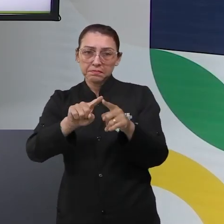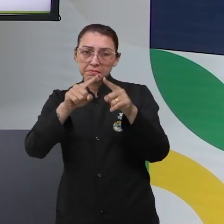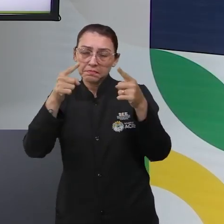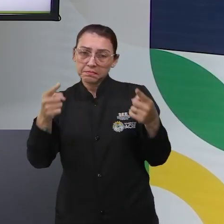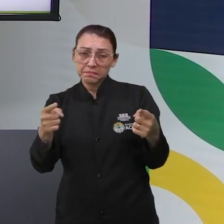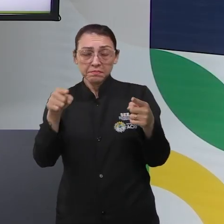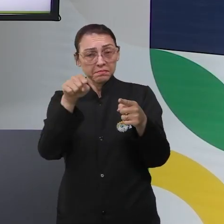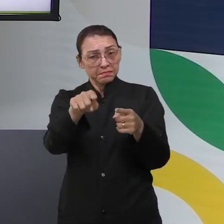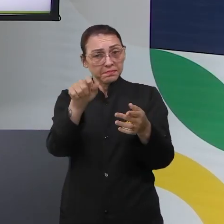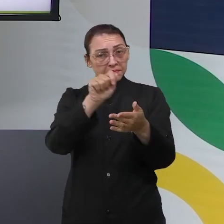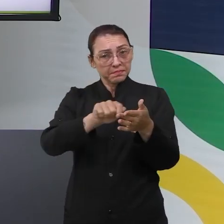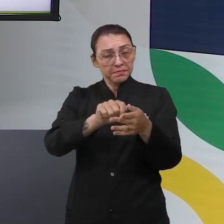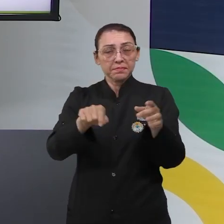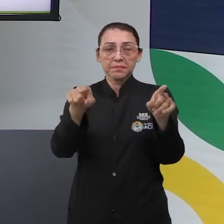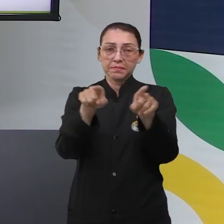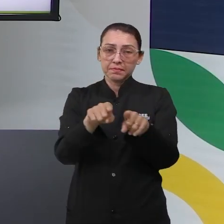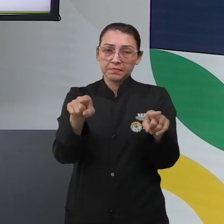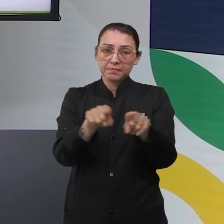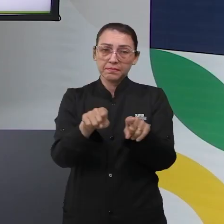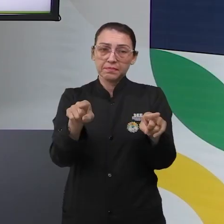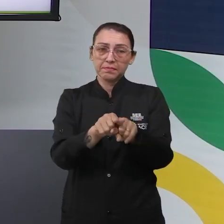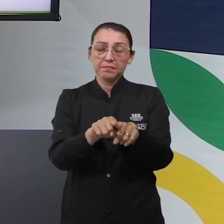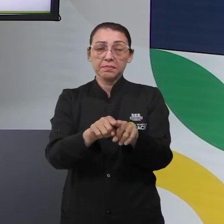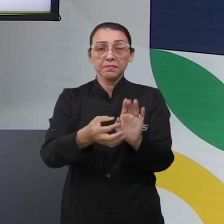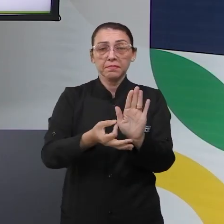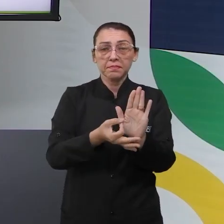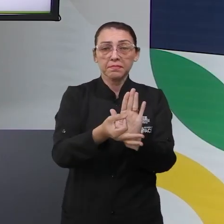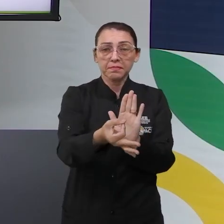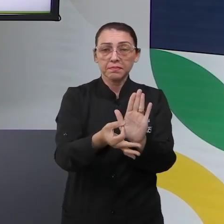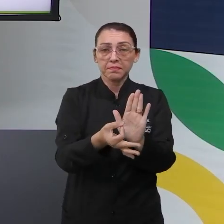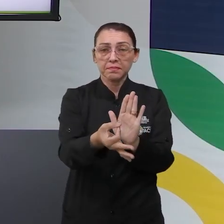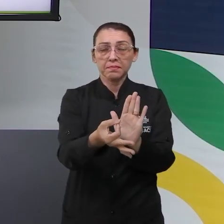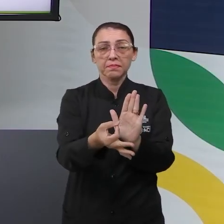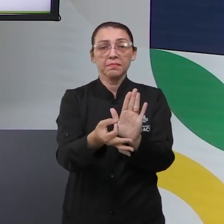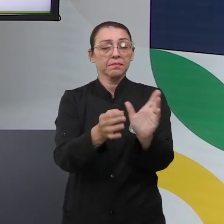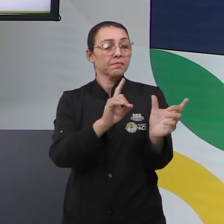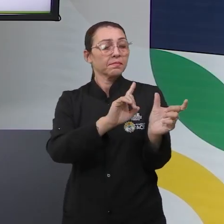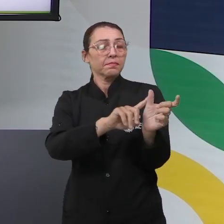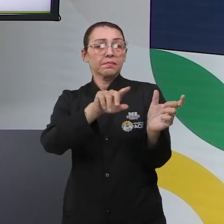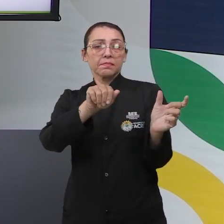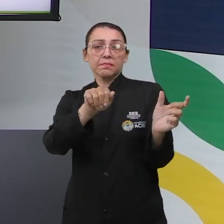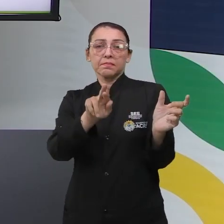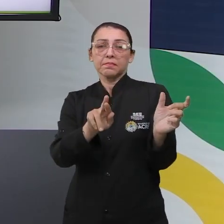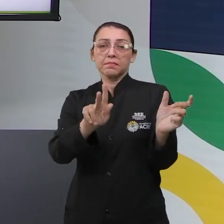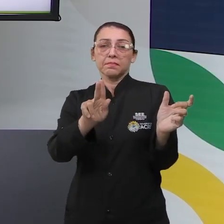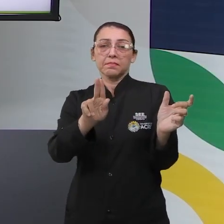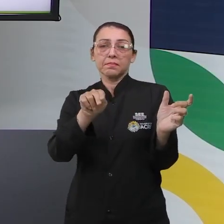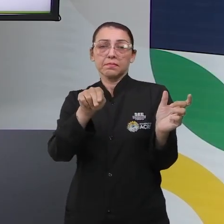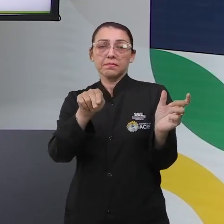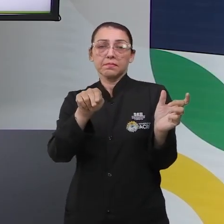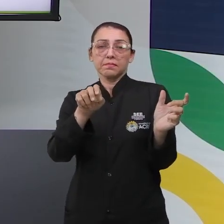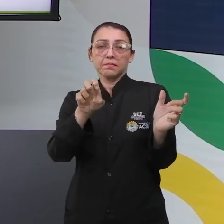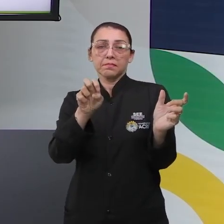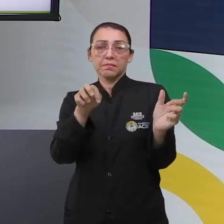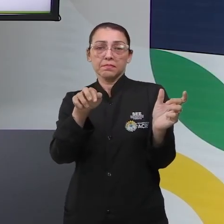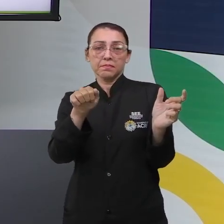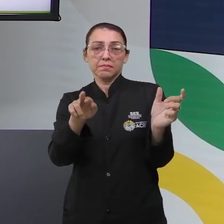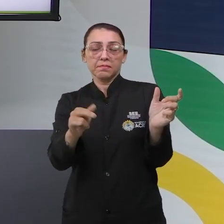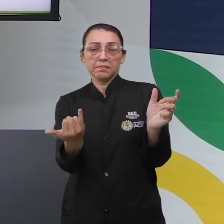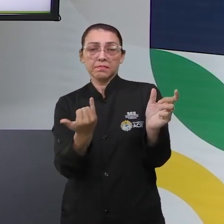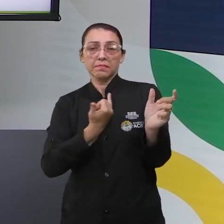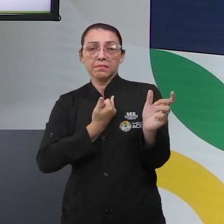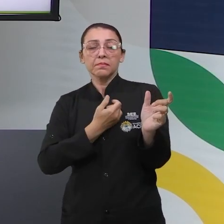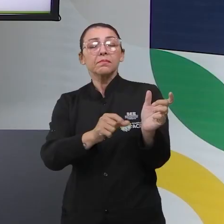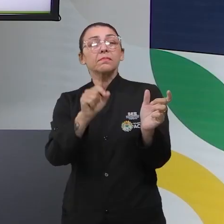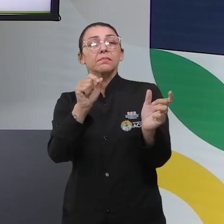além de você escrever, você vai argumentar. A palavra argumentação, ela já nos informa o que ela